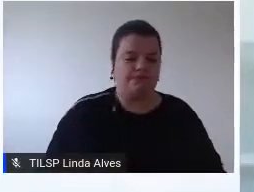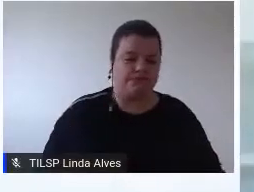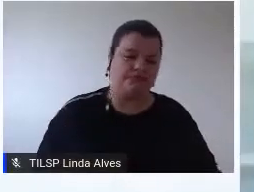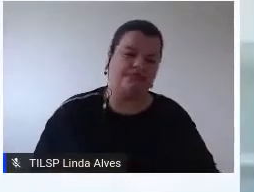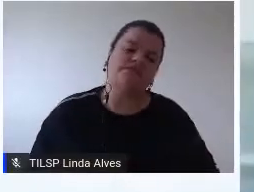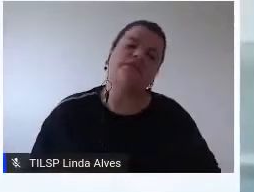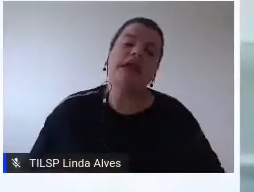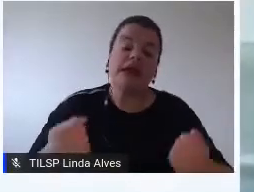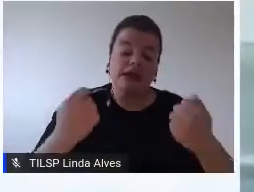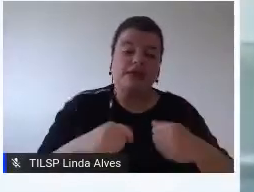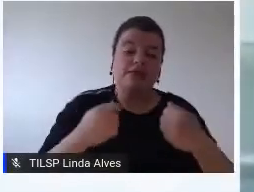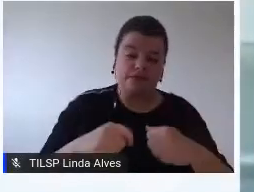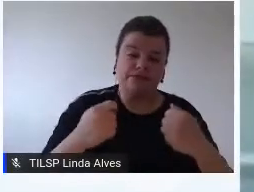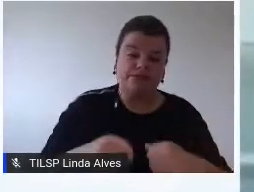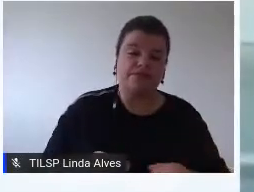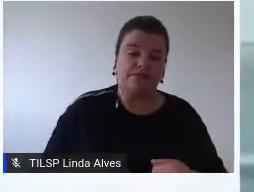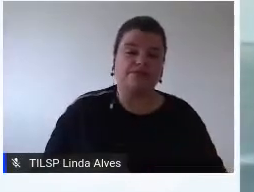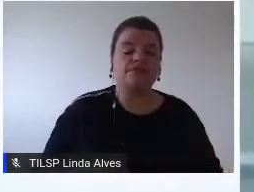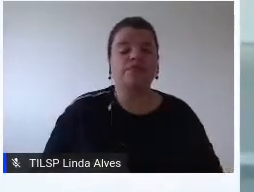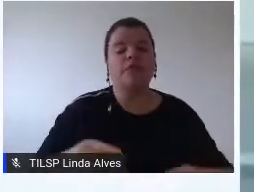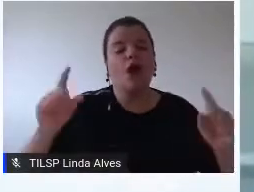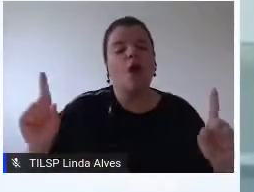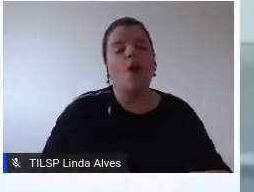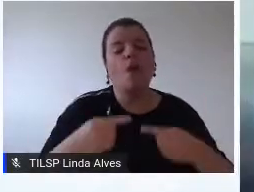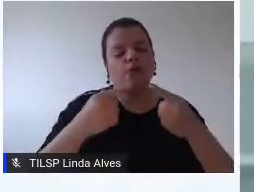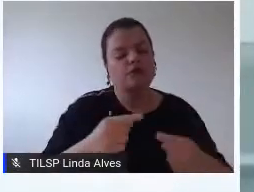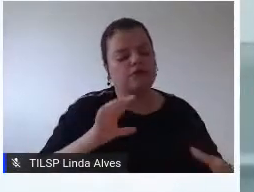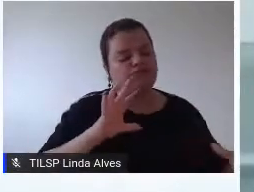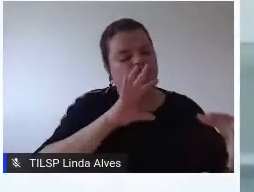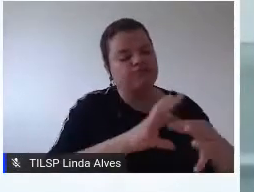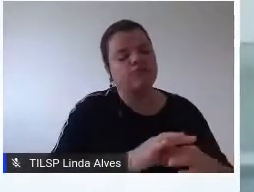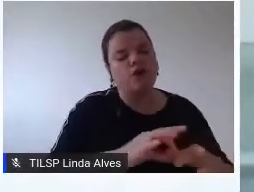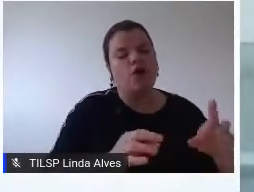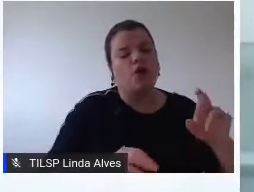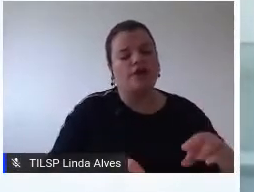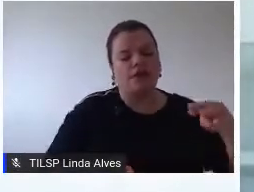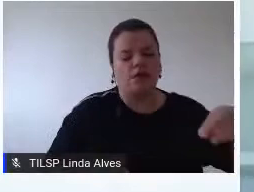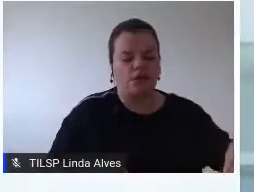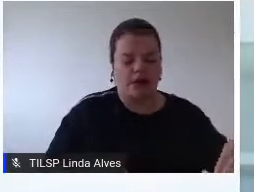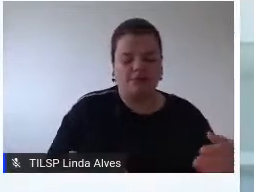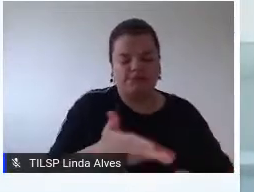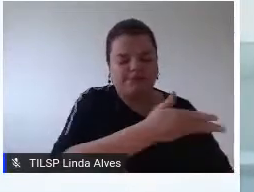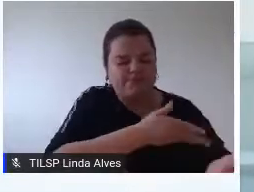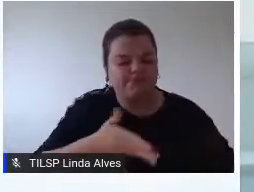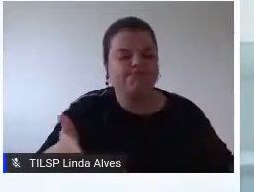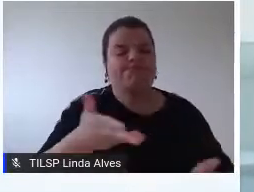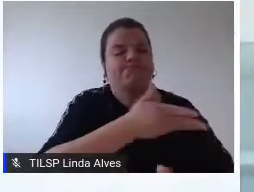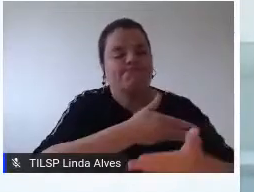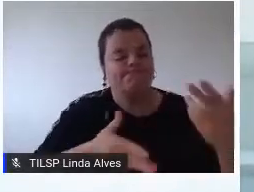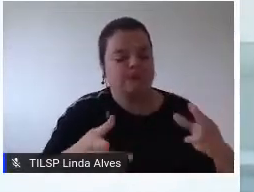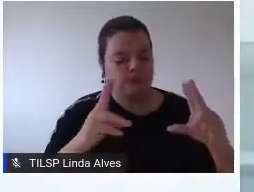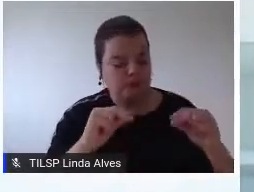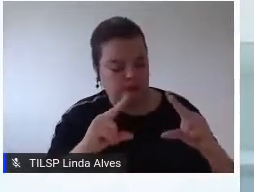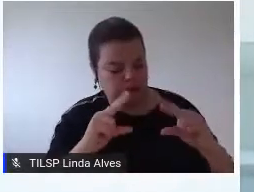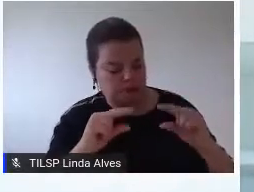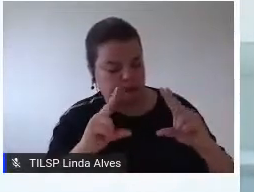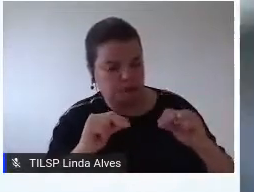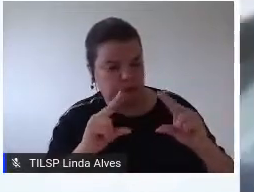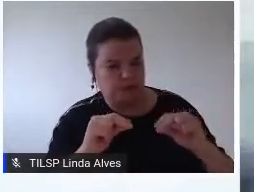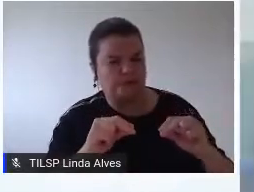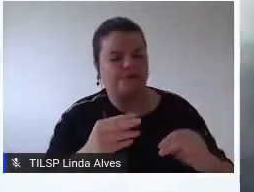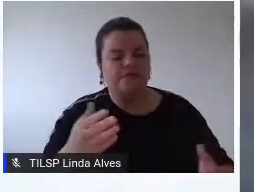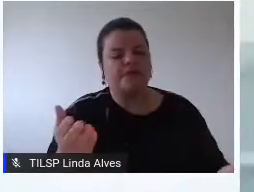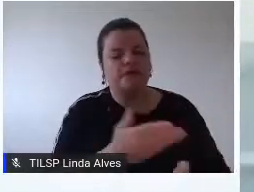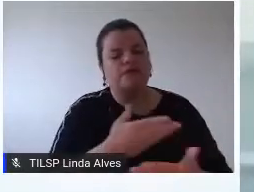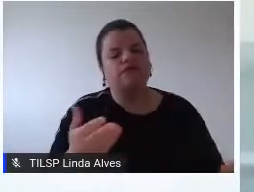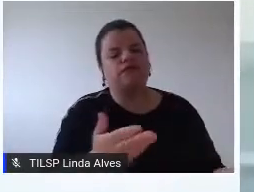conjunto dos trabalhadores, com oposição, e colocar na pauta e fazer o candidato a presidente, no